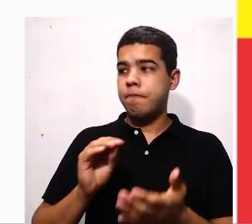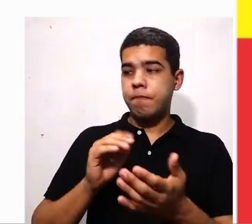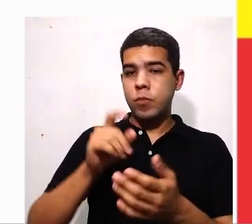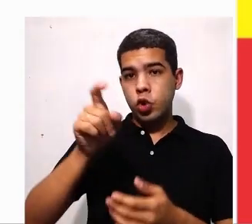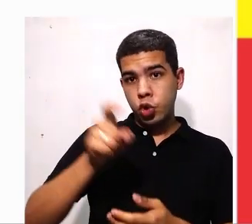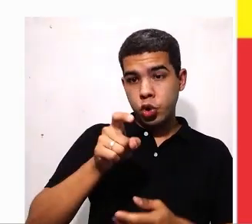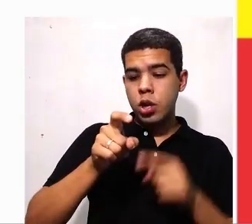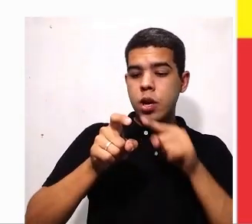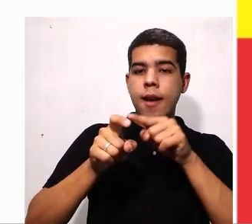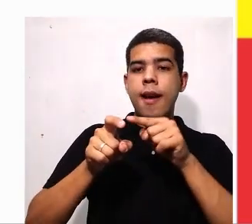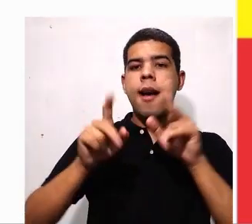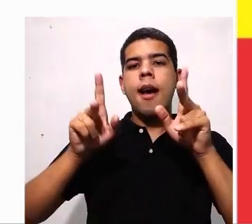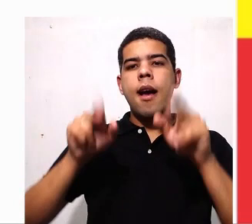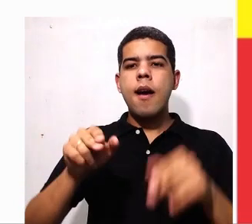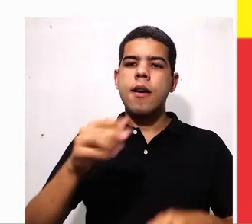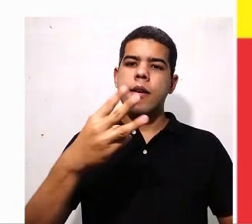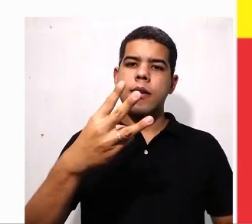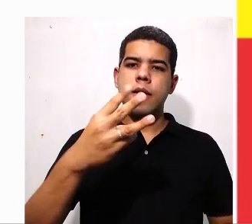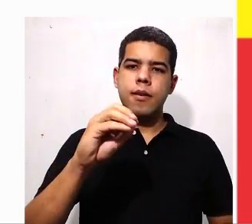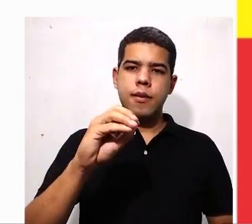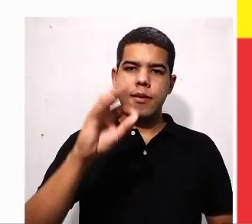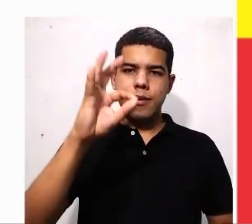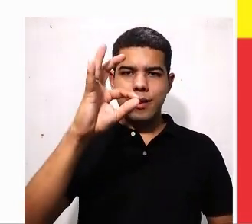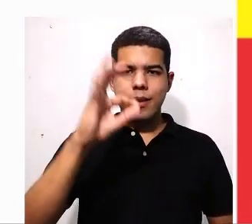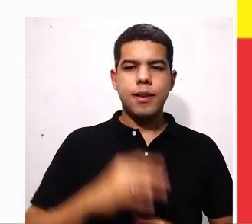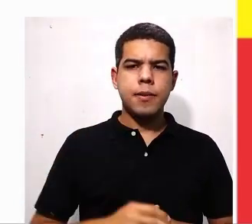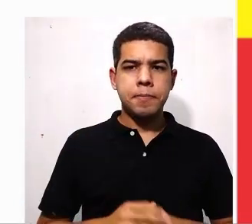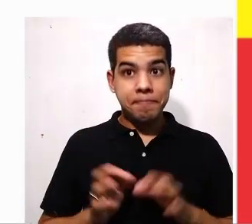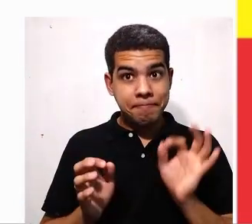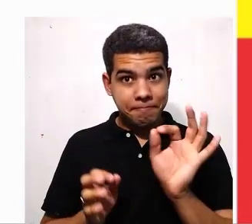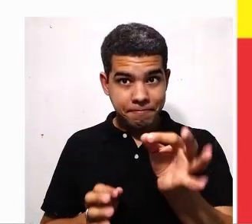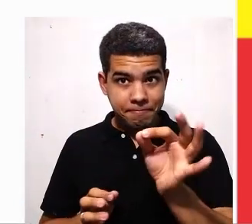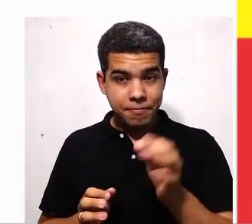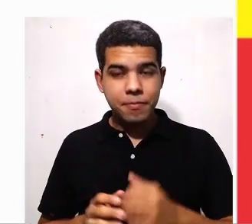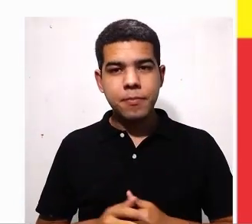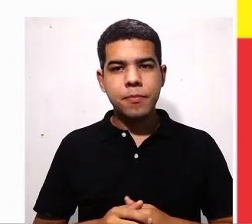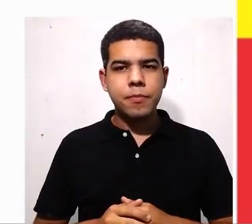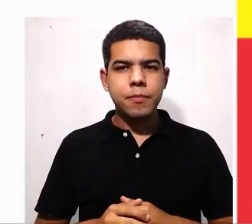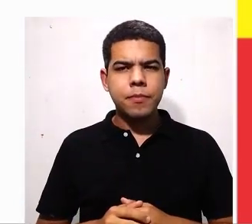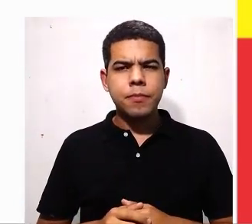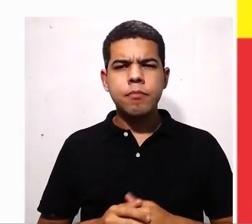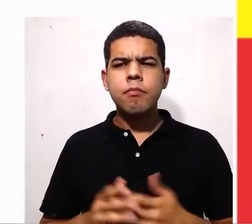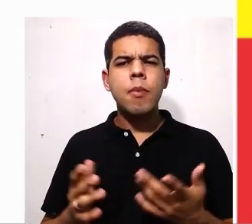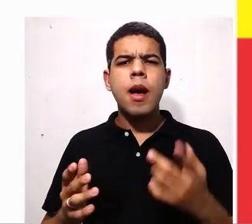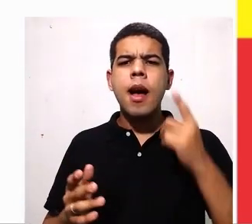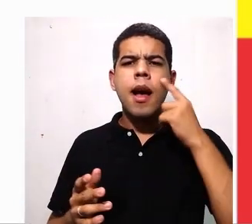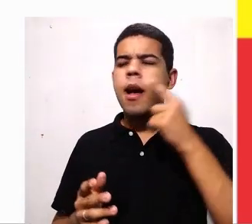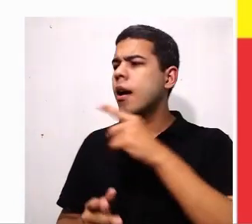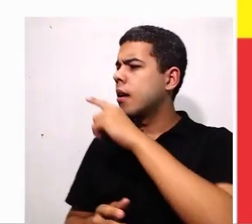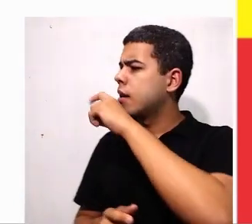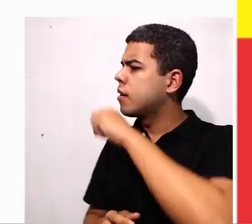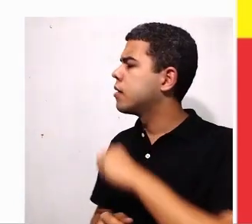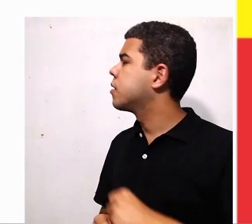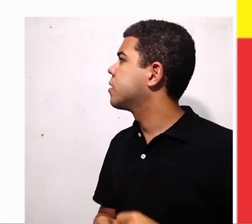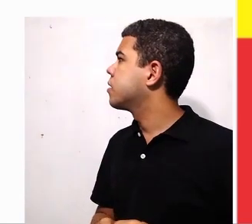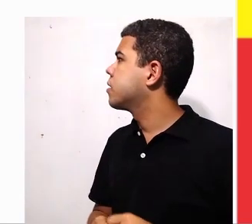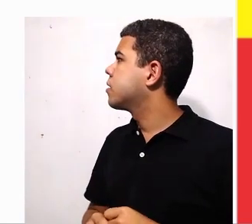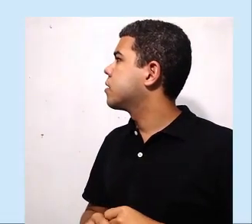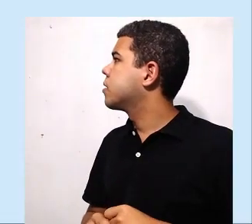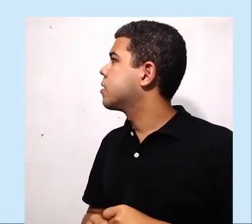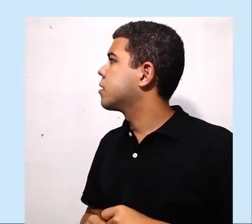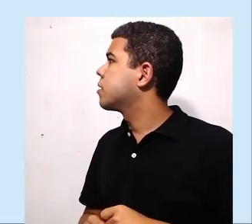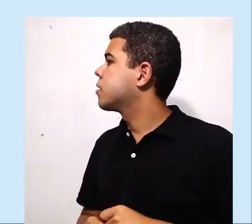aí? Nós temos esse triângulo e todos os ângulos são x, x e x. Então, voltando